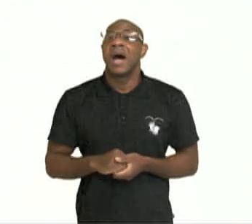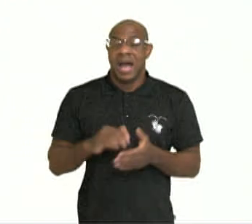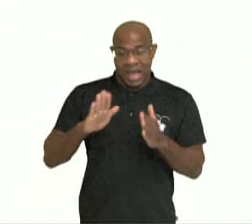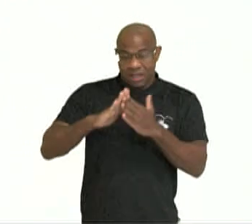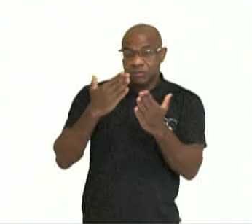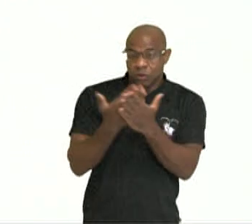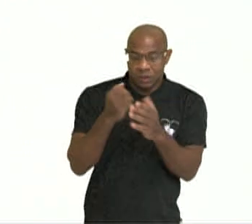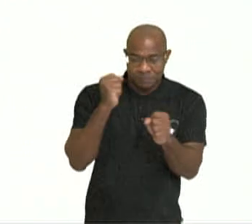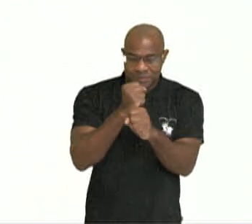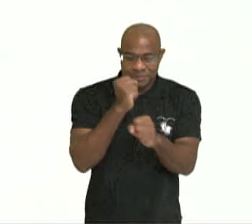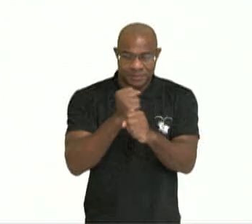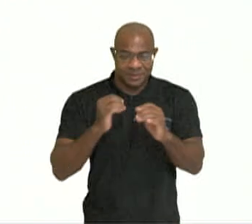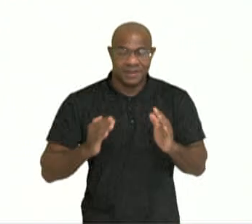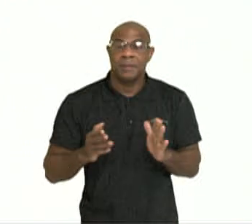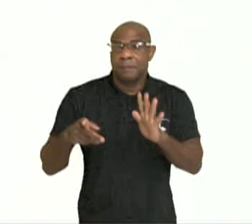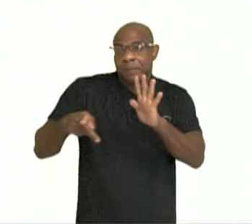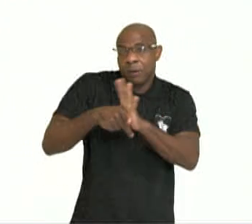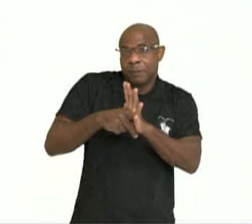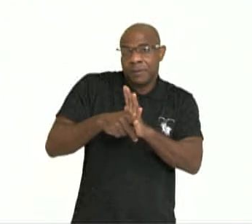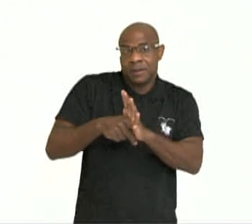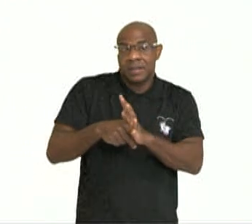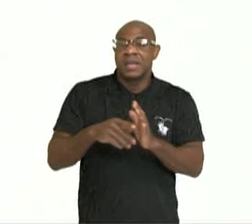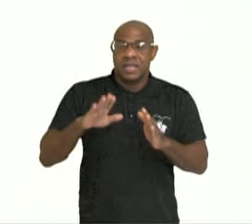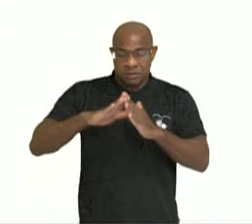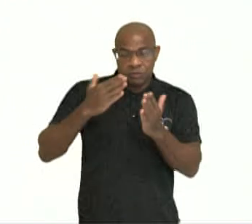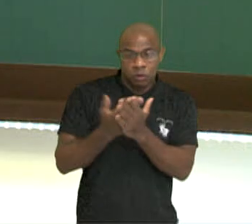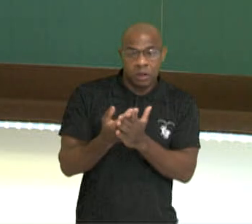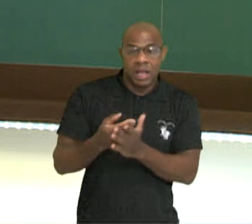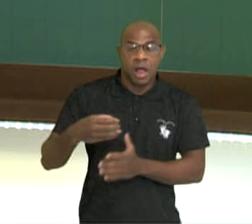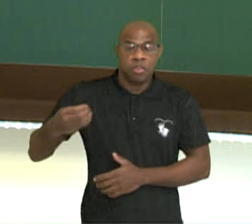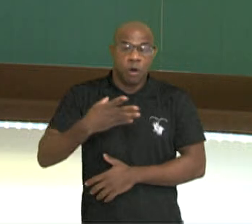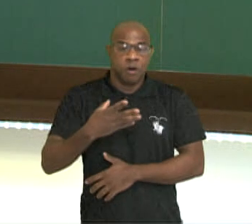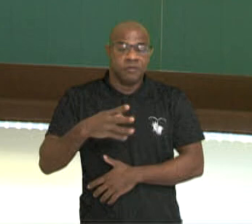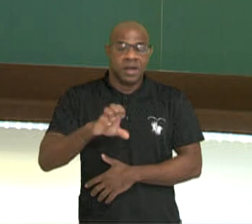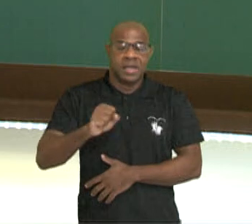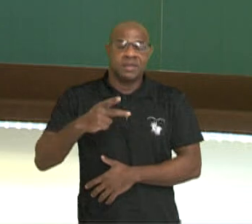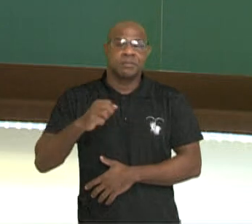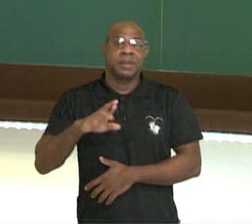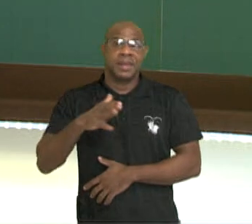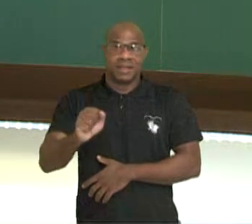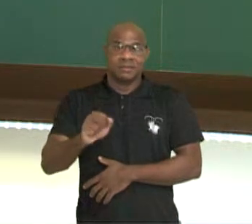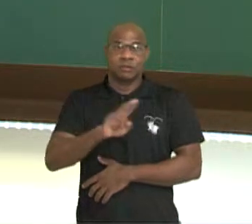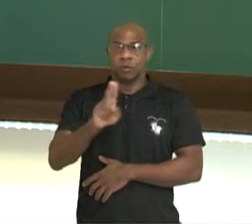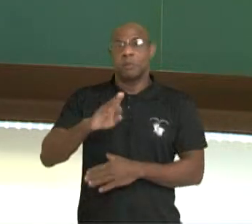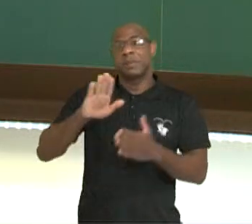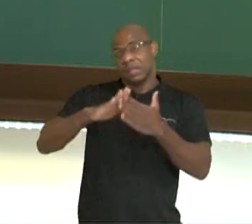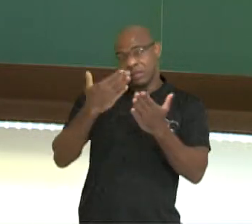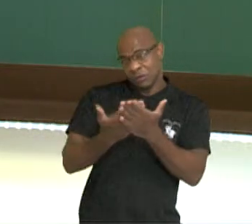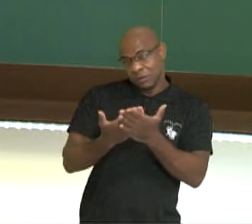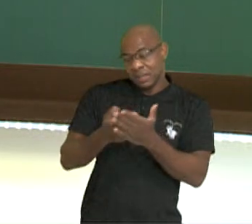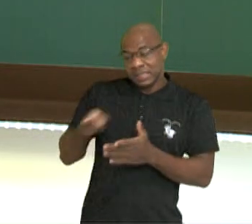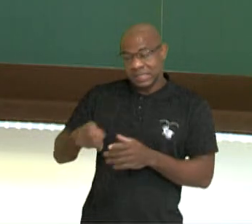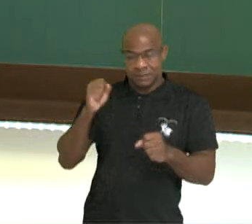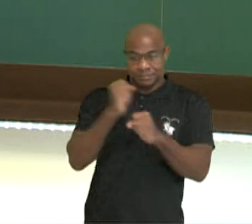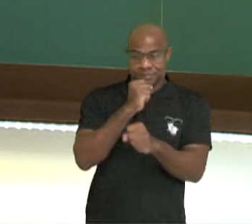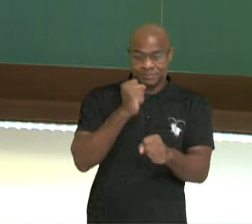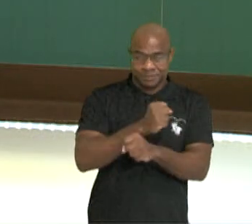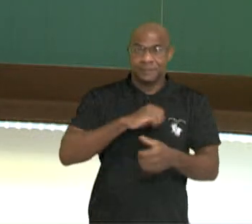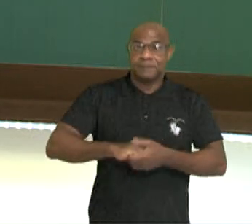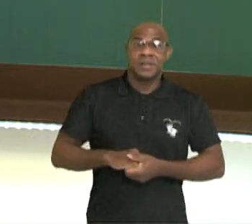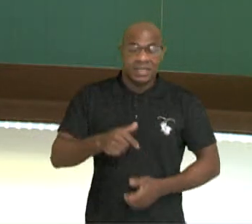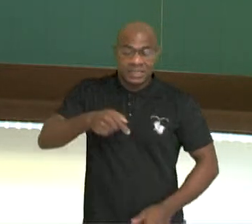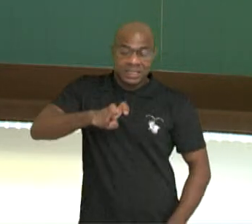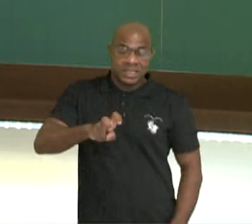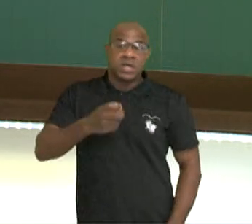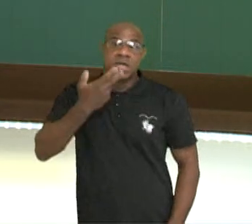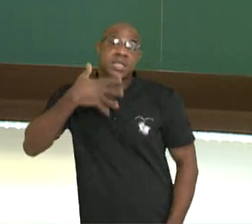apropriado, Escola Nova Esperança. A pequena escola é um refúgio para 75 crianças que